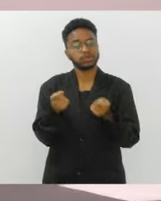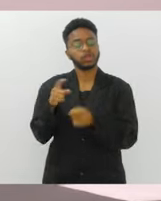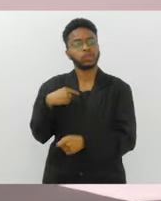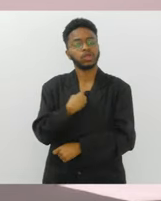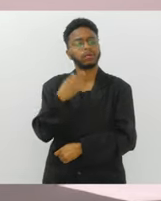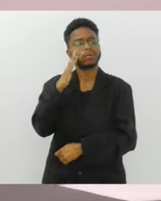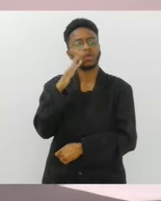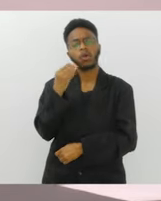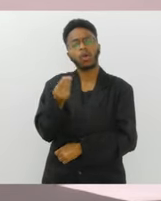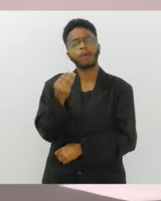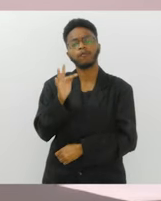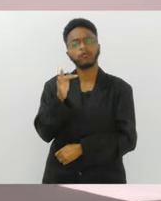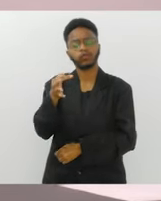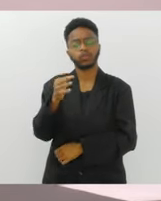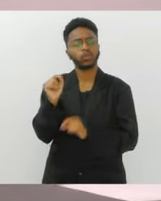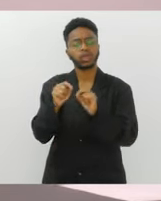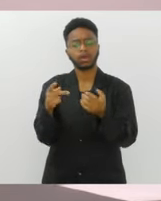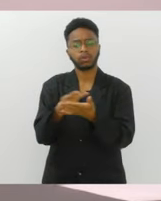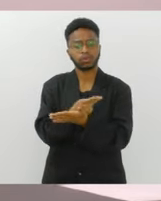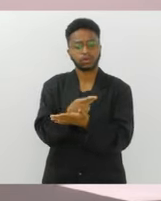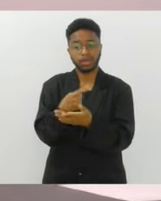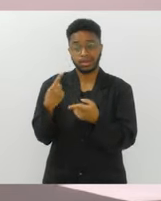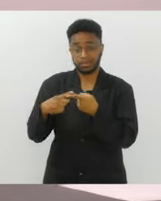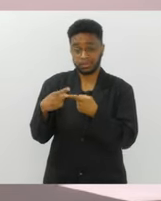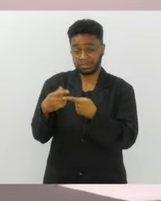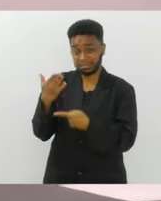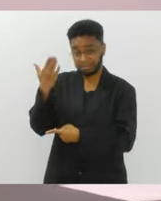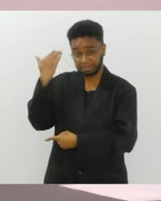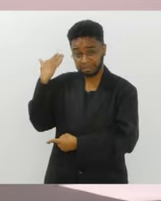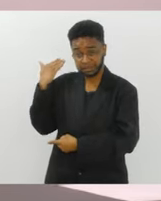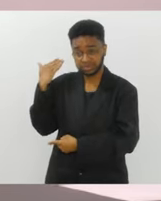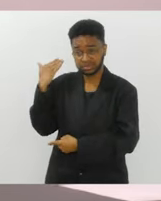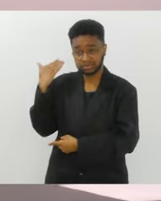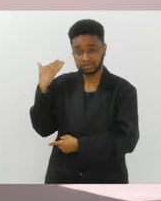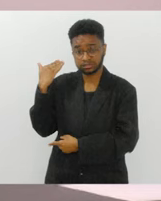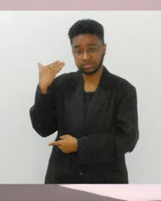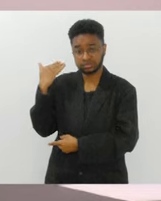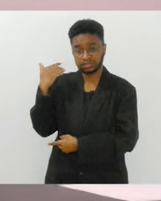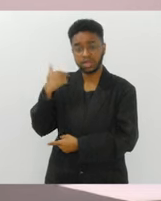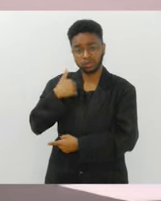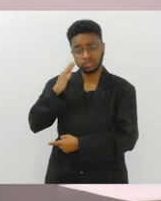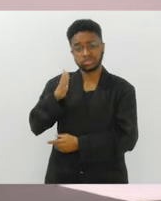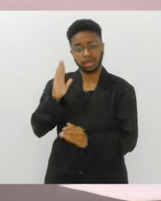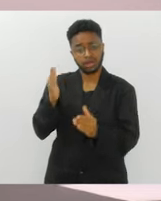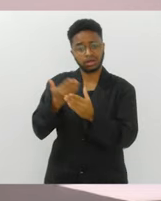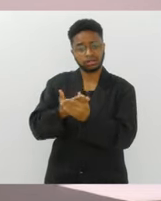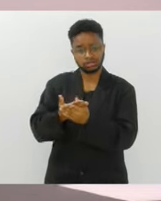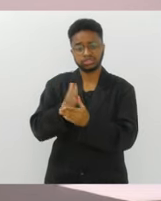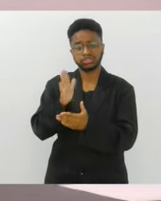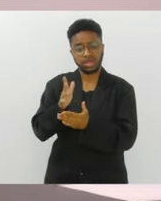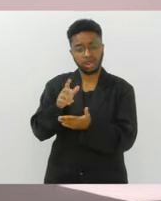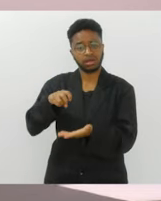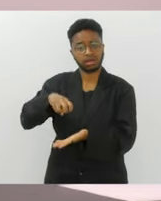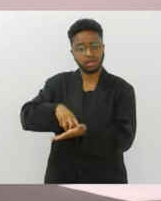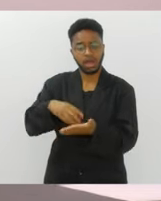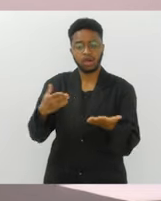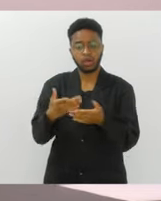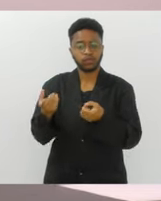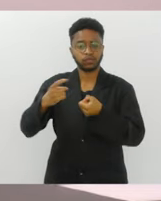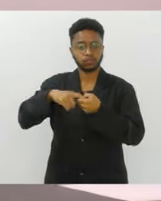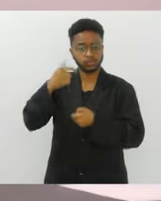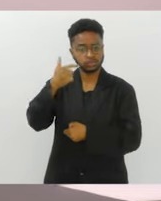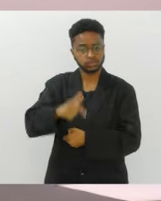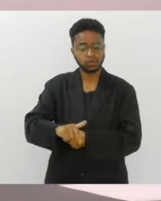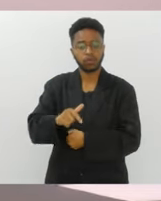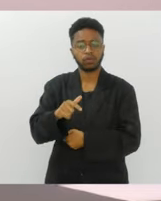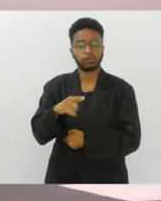é o futuro, então? O que vai acontecer? Porque, no passado, eu já ajuizei a ação, já fui condenado e voltou agora, está em alegações finais